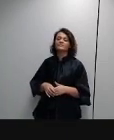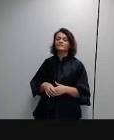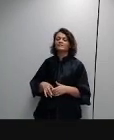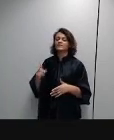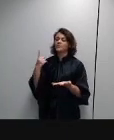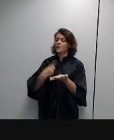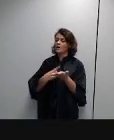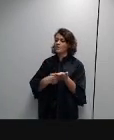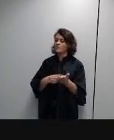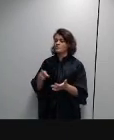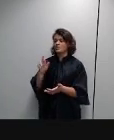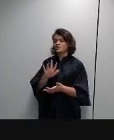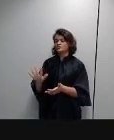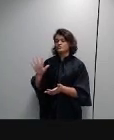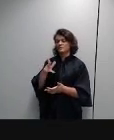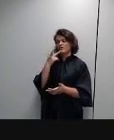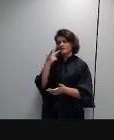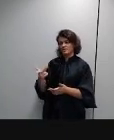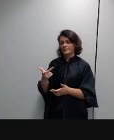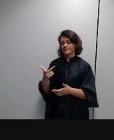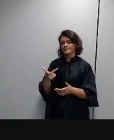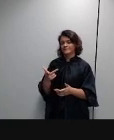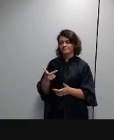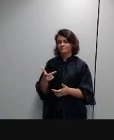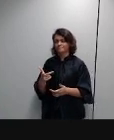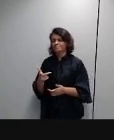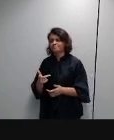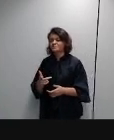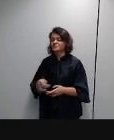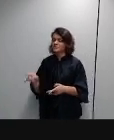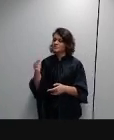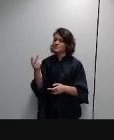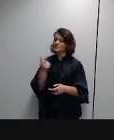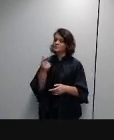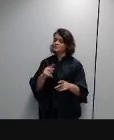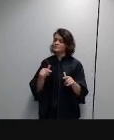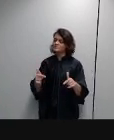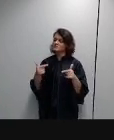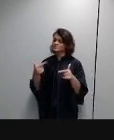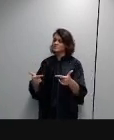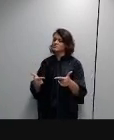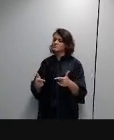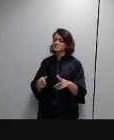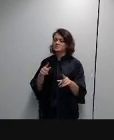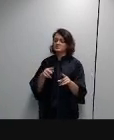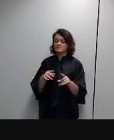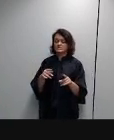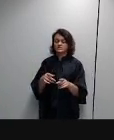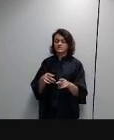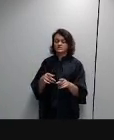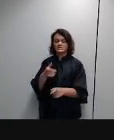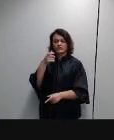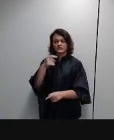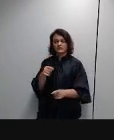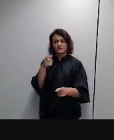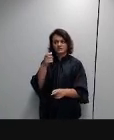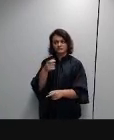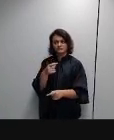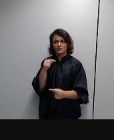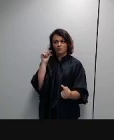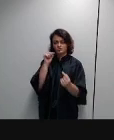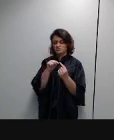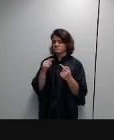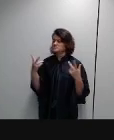disse O que as duas ações têm o mesmo a mesma pretensão o mesmo objeto a mesma coisa por isso